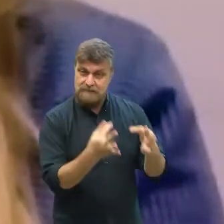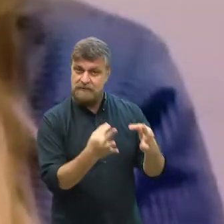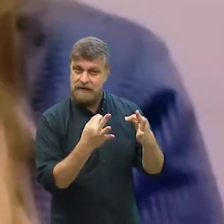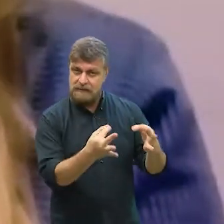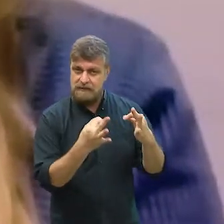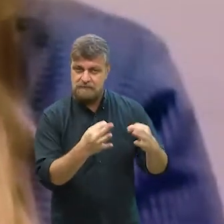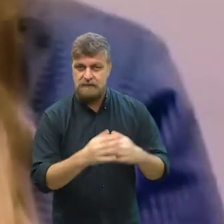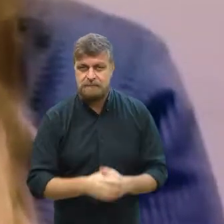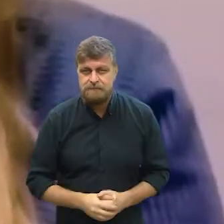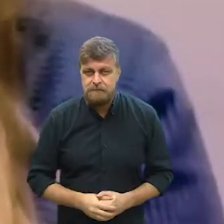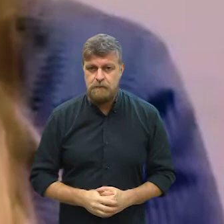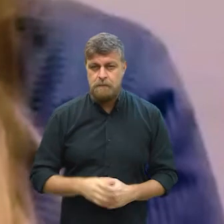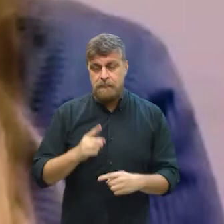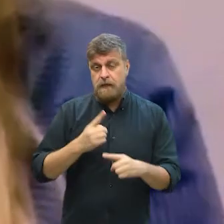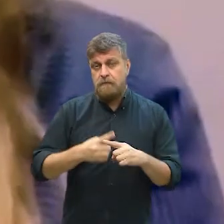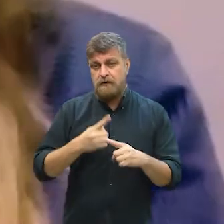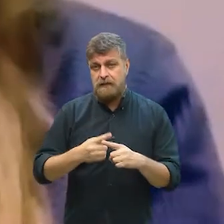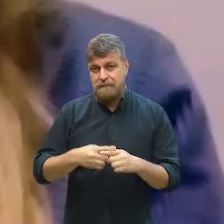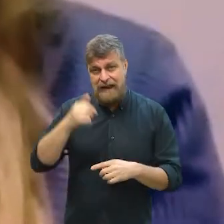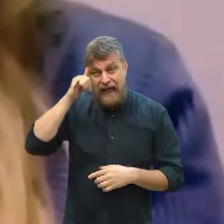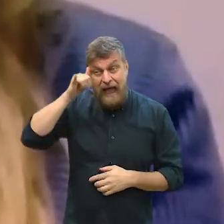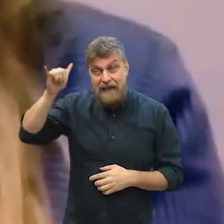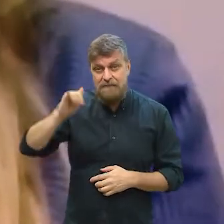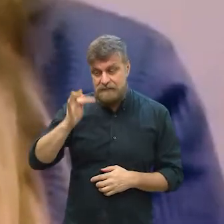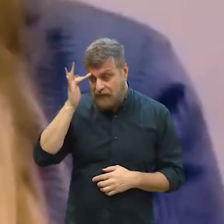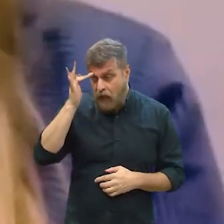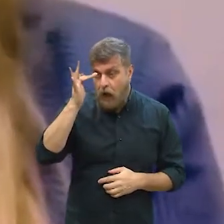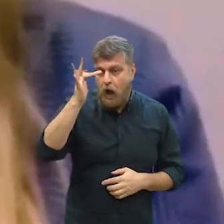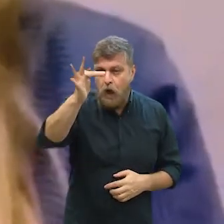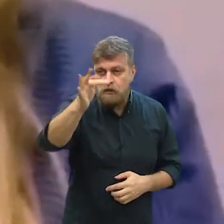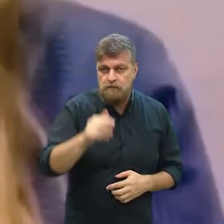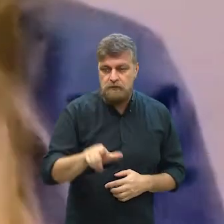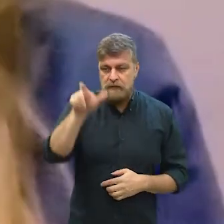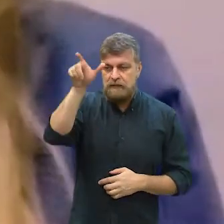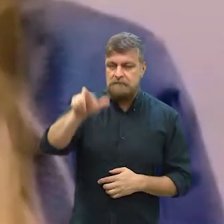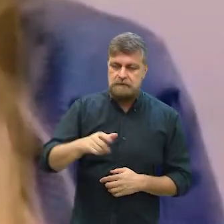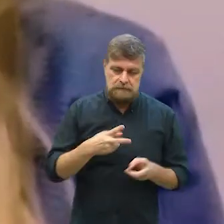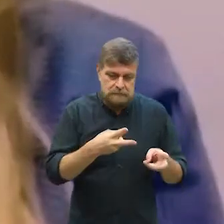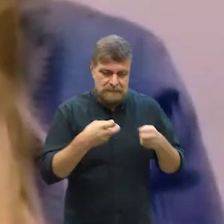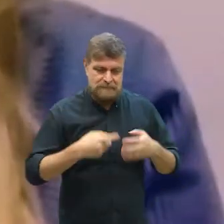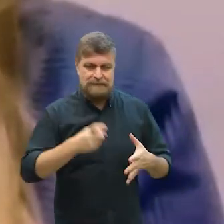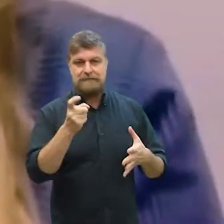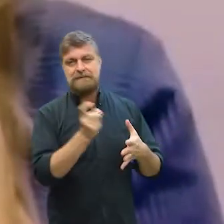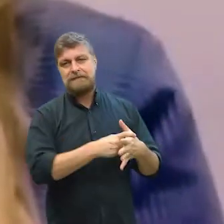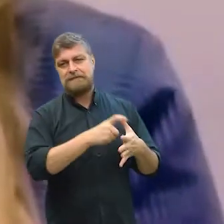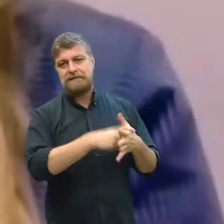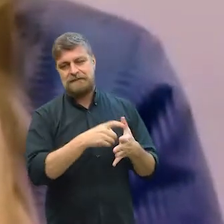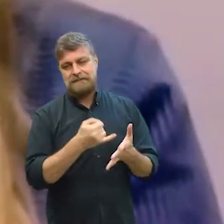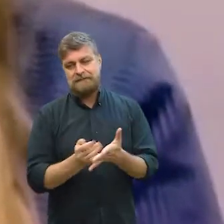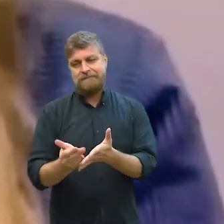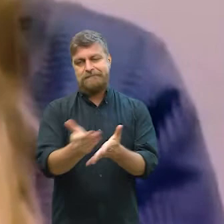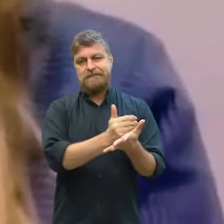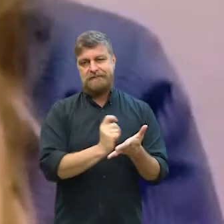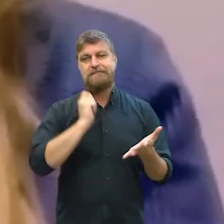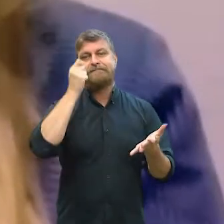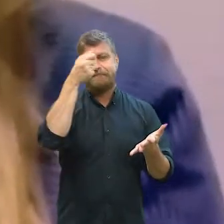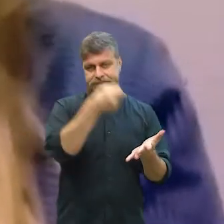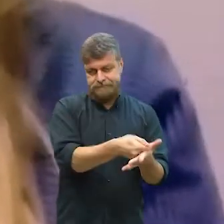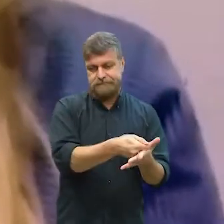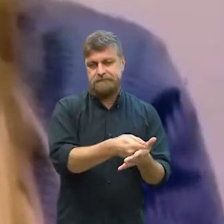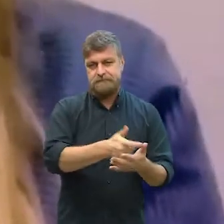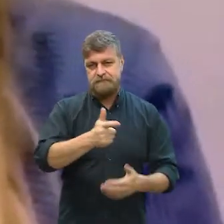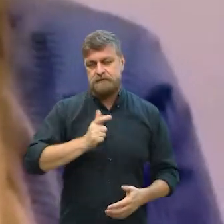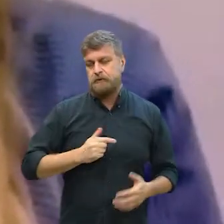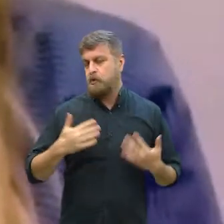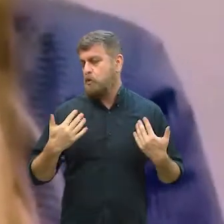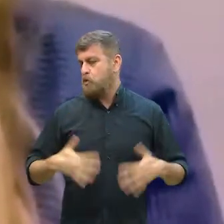de atenção para os microempreendedores individuais, para que depois ele não venha a observar que no futuro está com vários débitos,